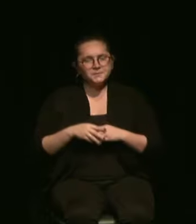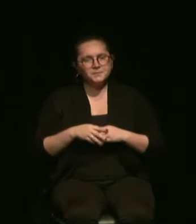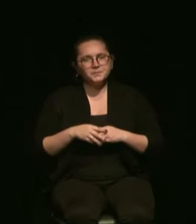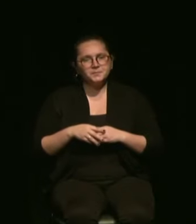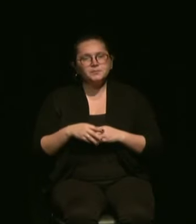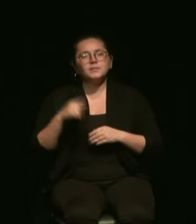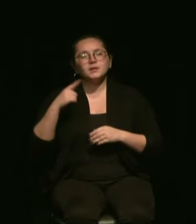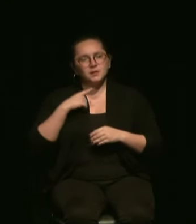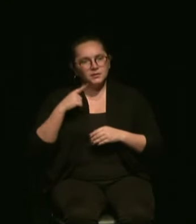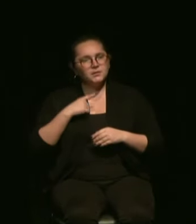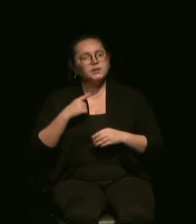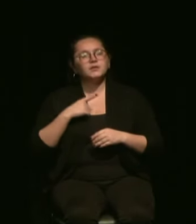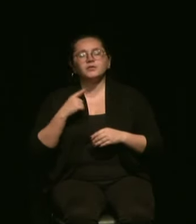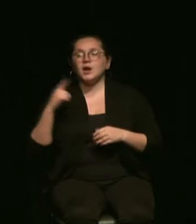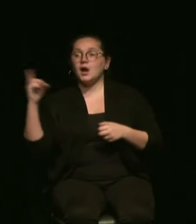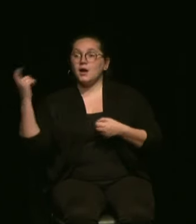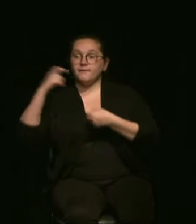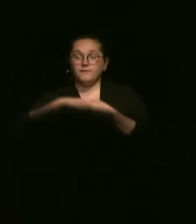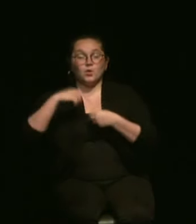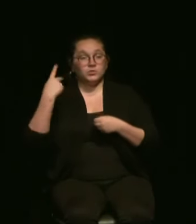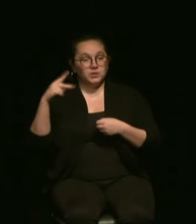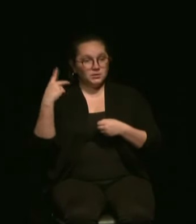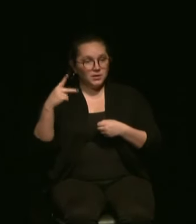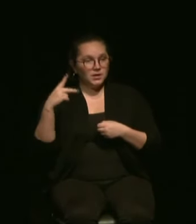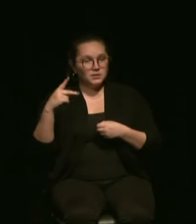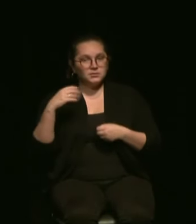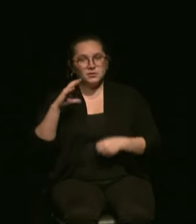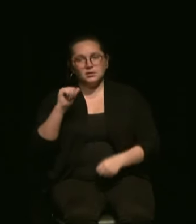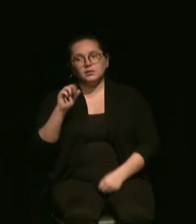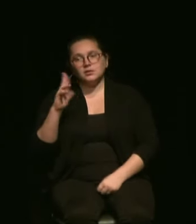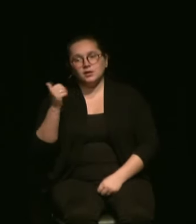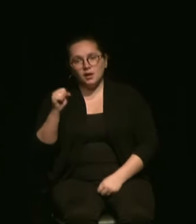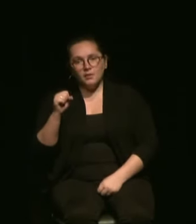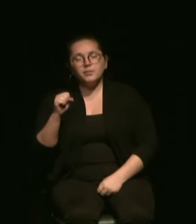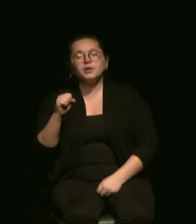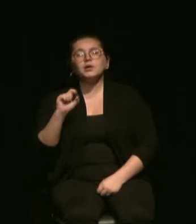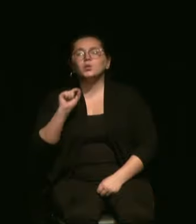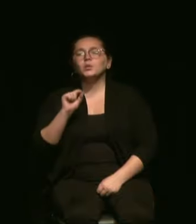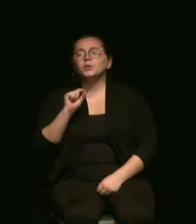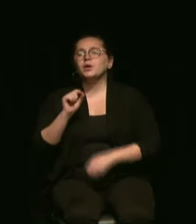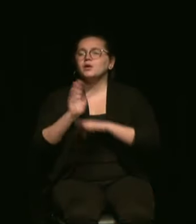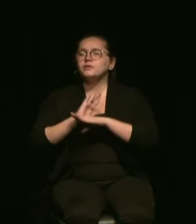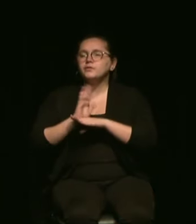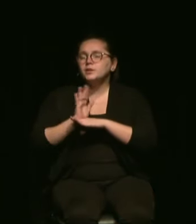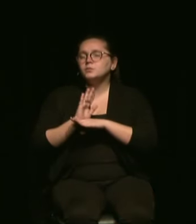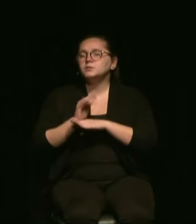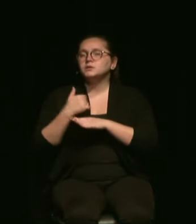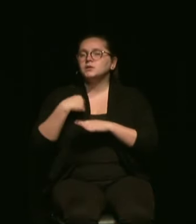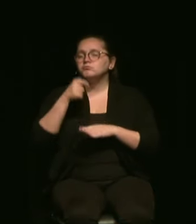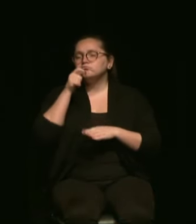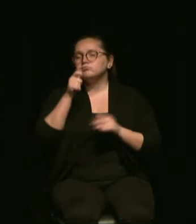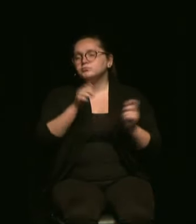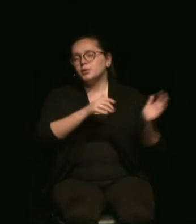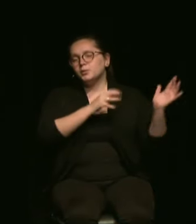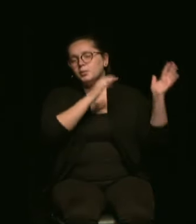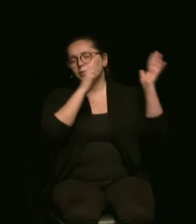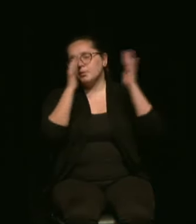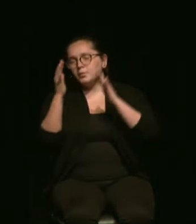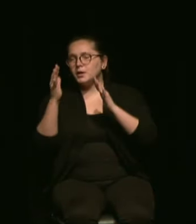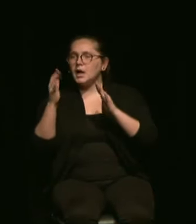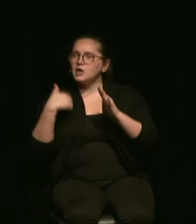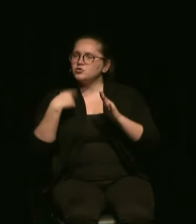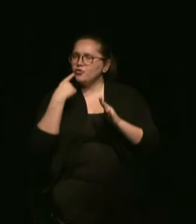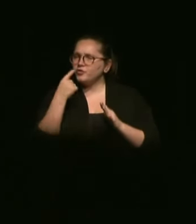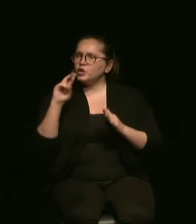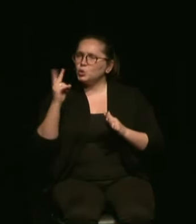que resultaram do retorno dele ao Cabra são filmes que eu assisti, eu acho que duas ou três